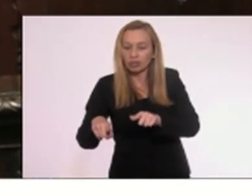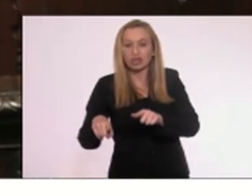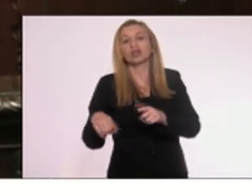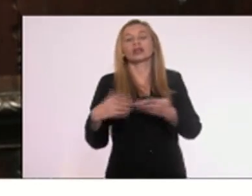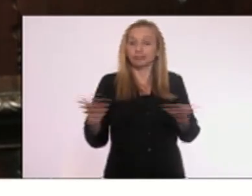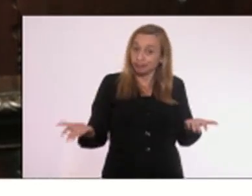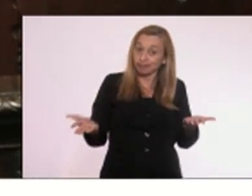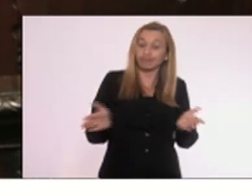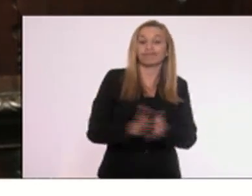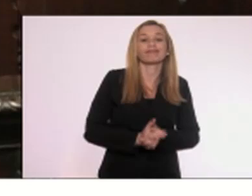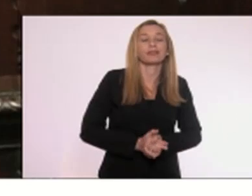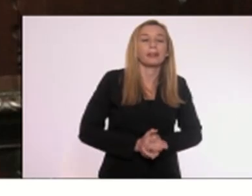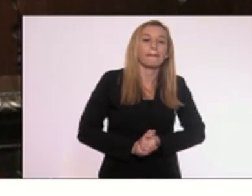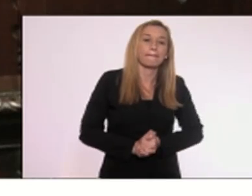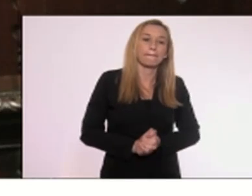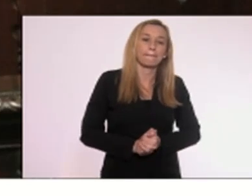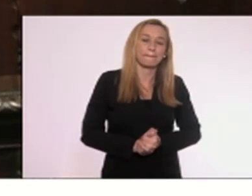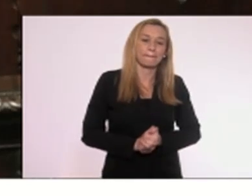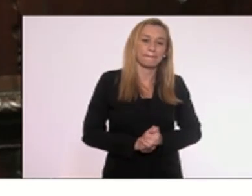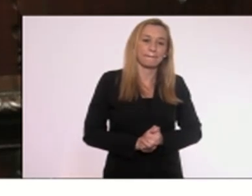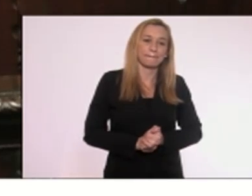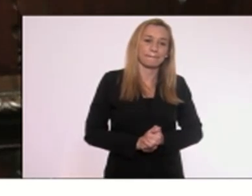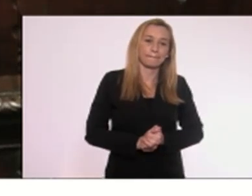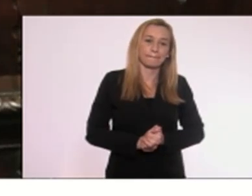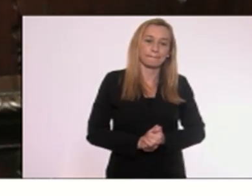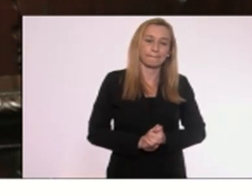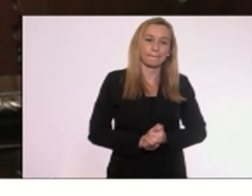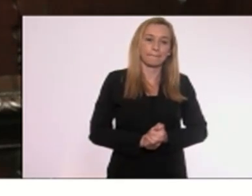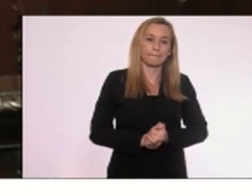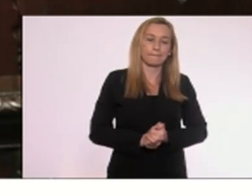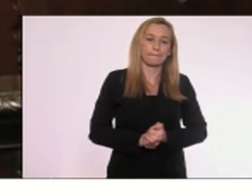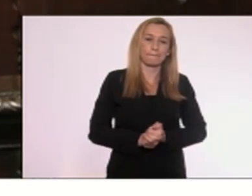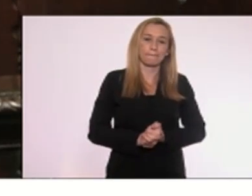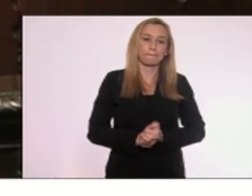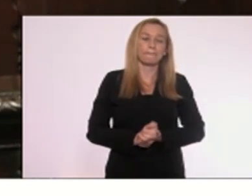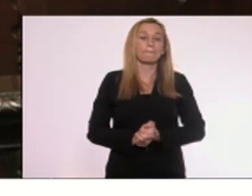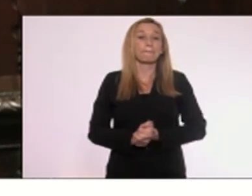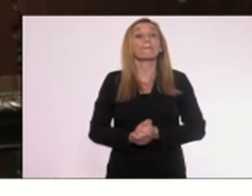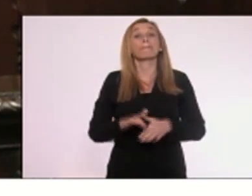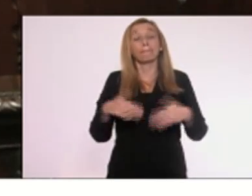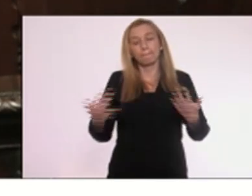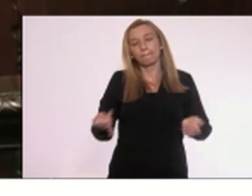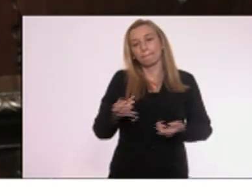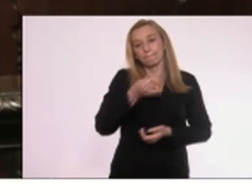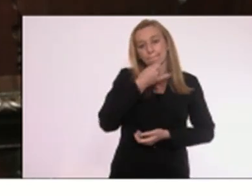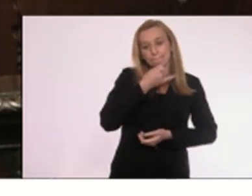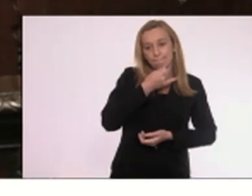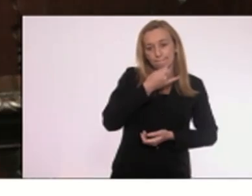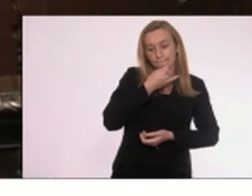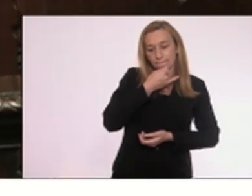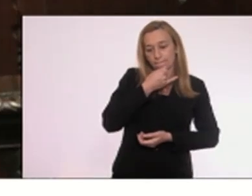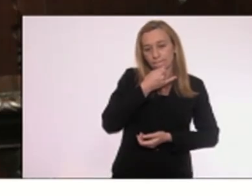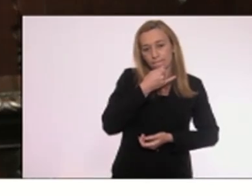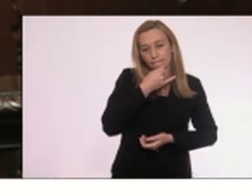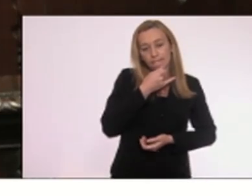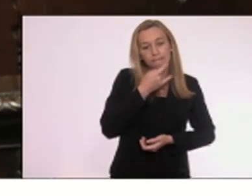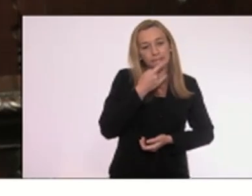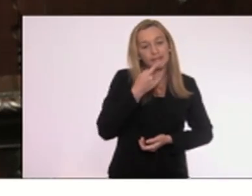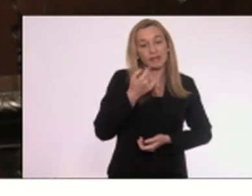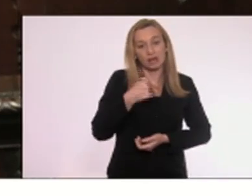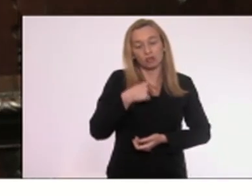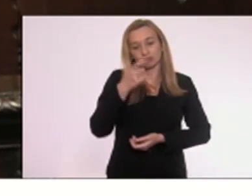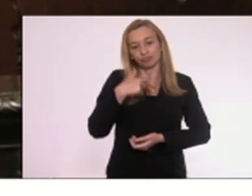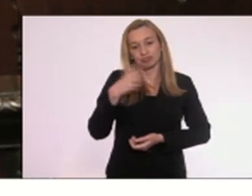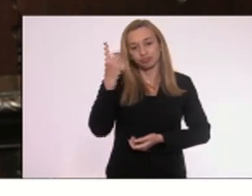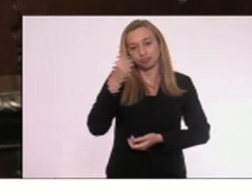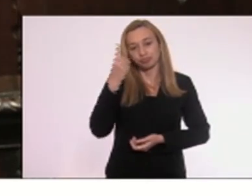a revoada de tucanos para o ninho do bispo. Então, com muita tristeza, eu, como parlamentar,